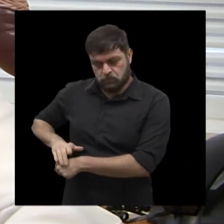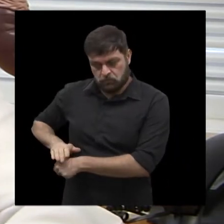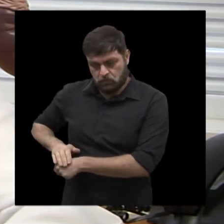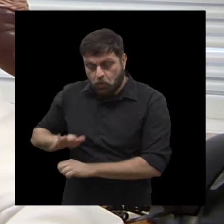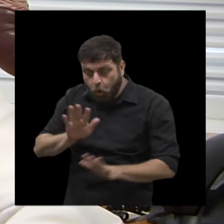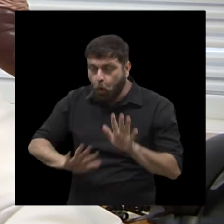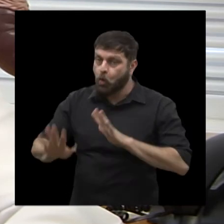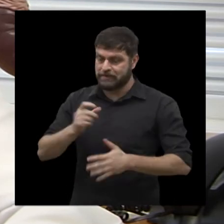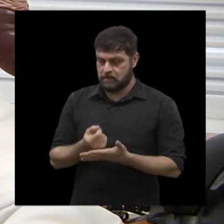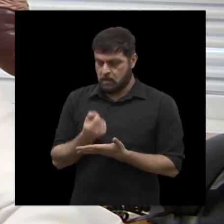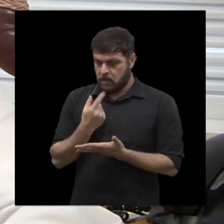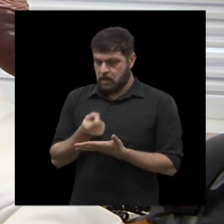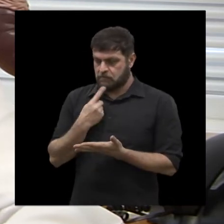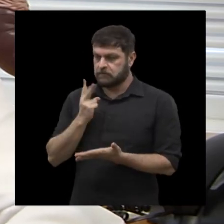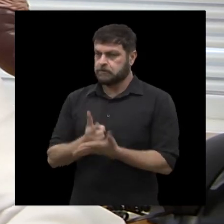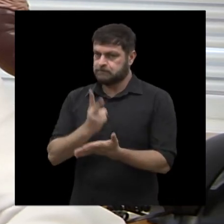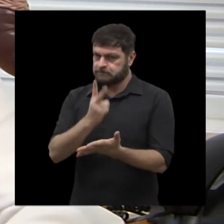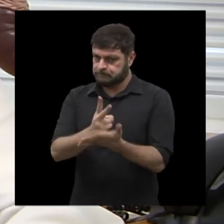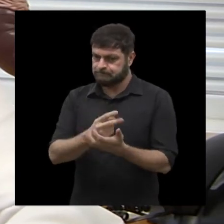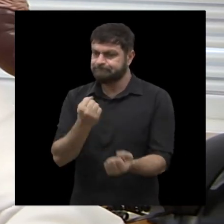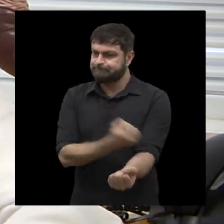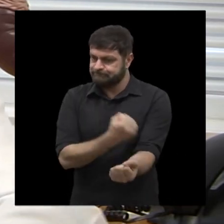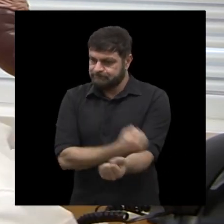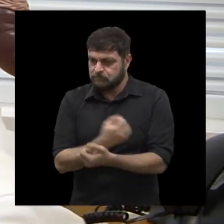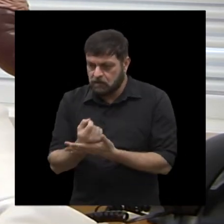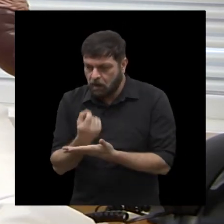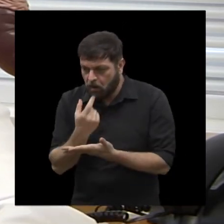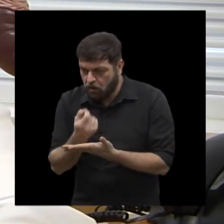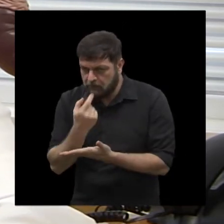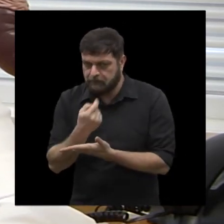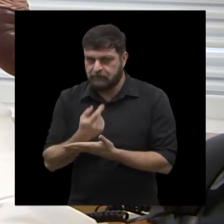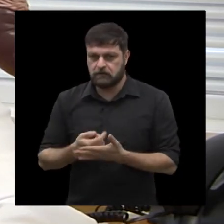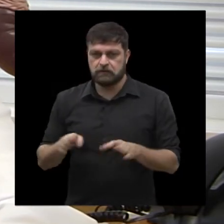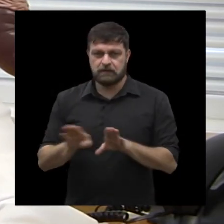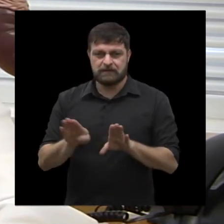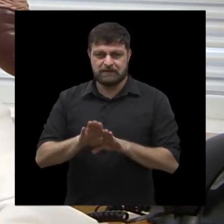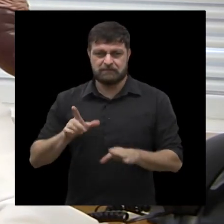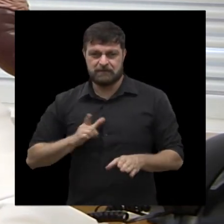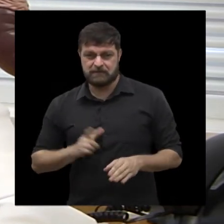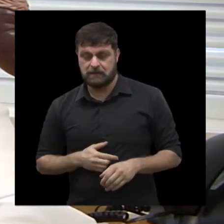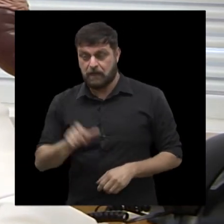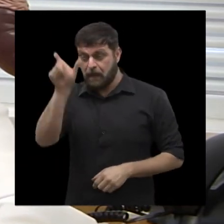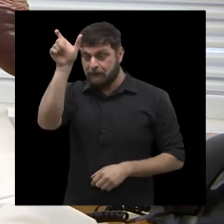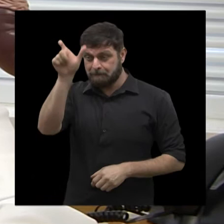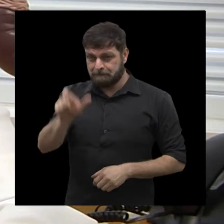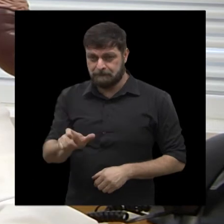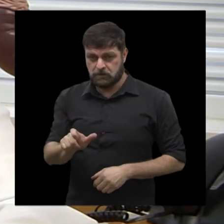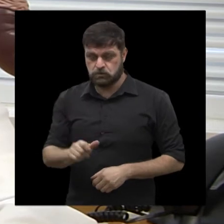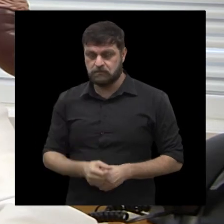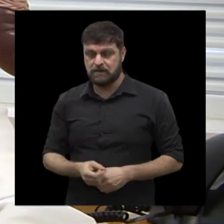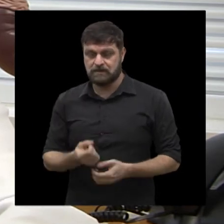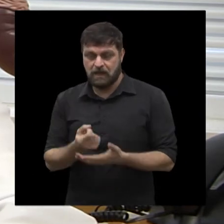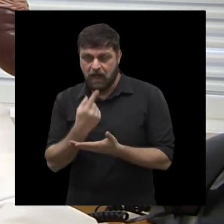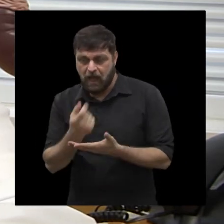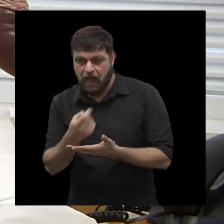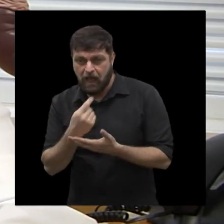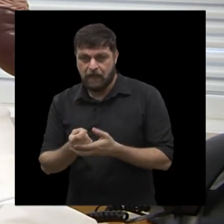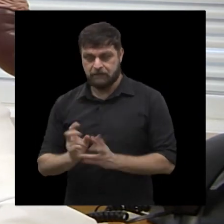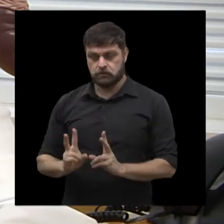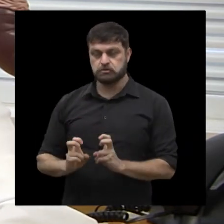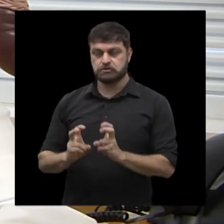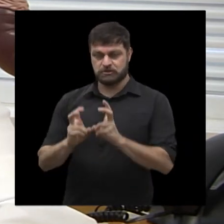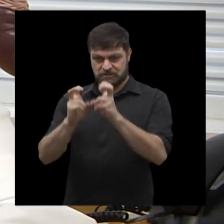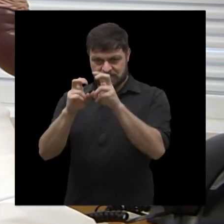essas medicações também. E algumas outras classes, né? Alguns quimioterápicos, por exemplo, podem levar